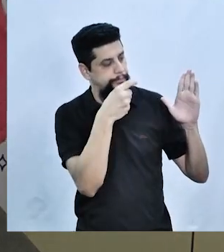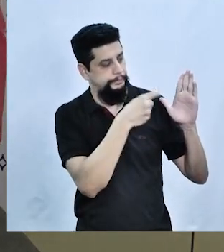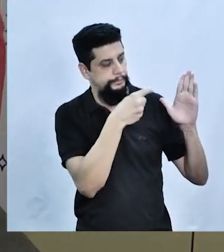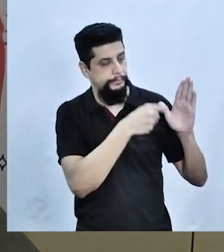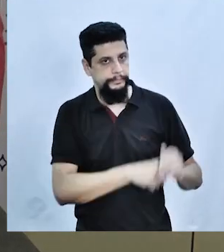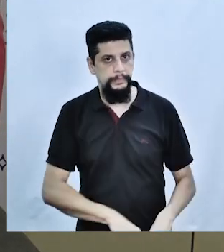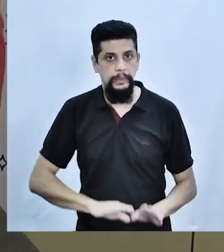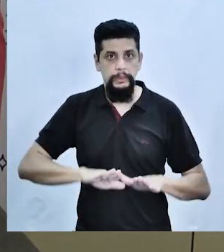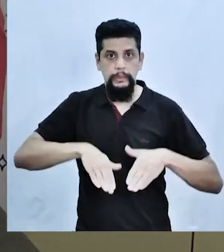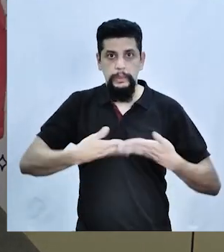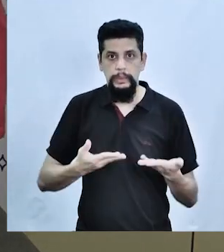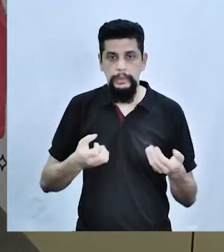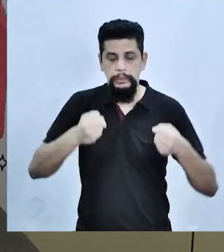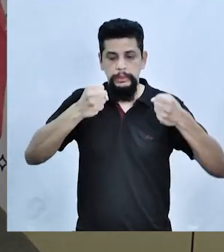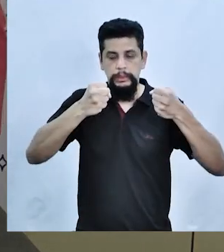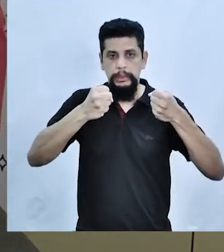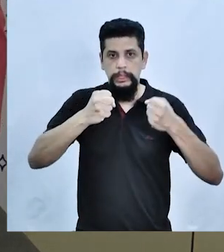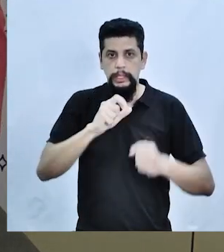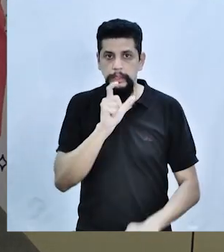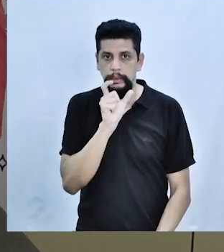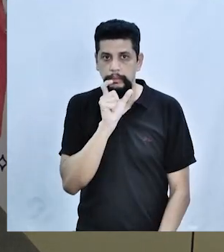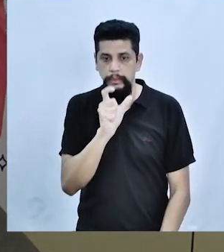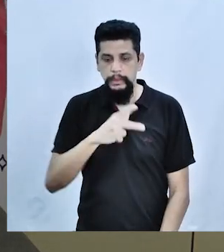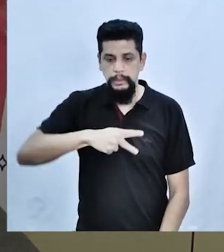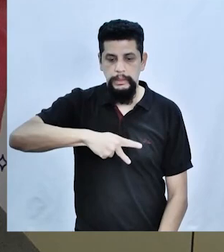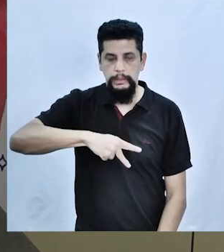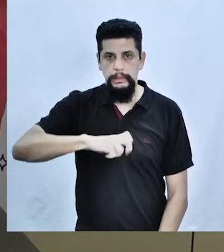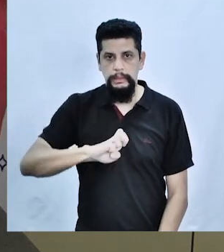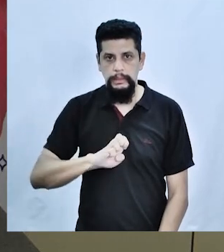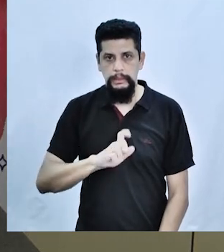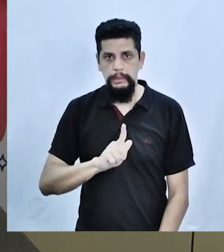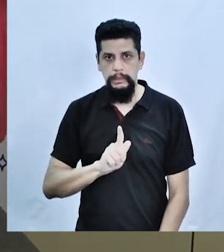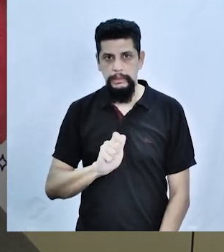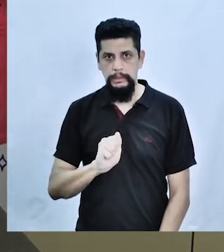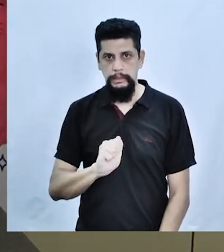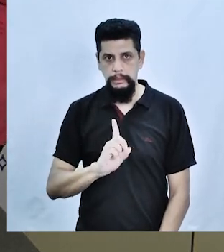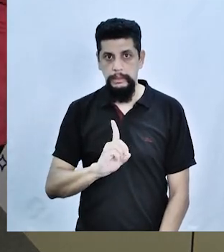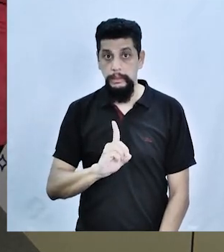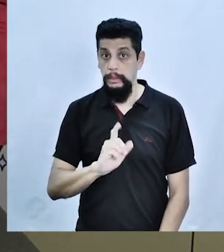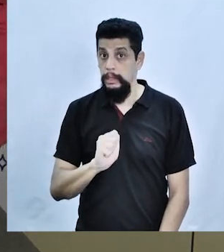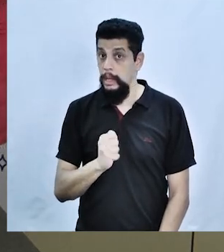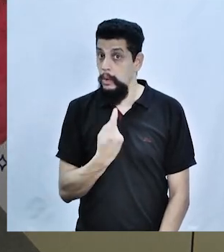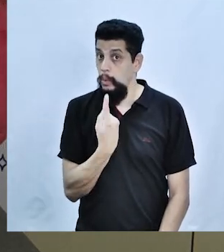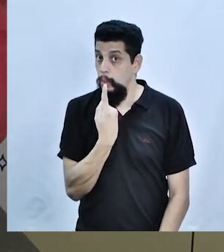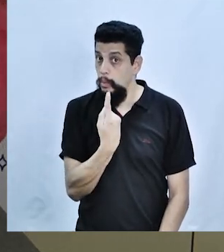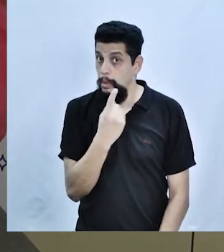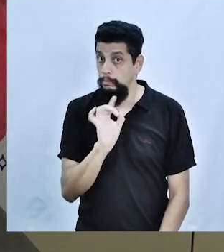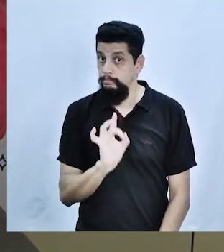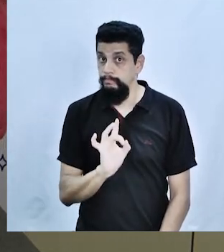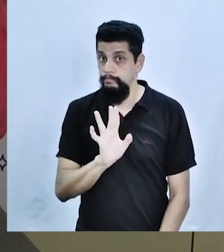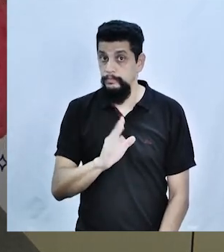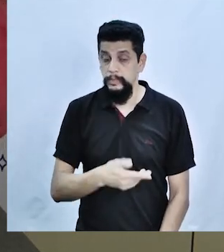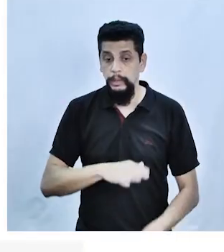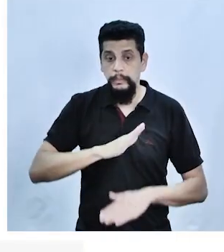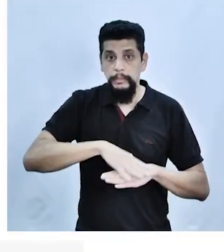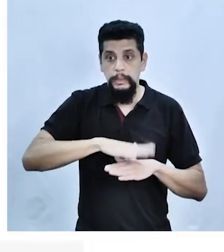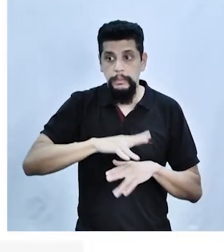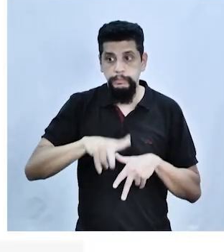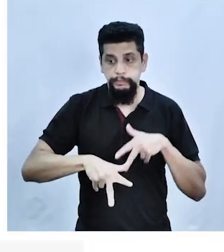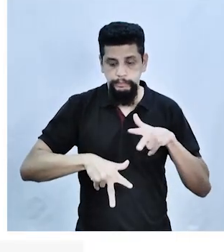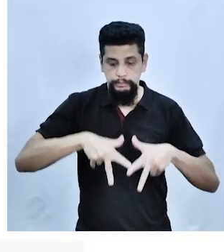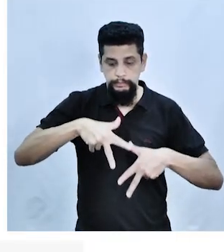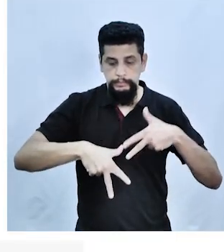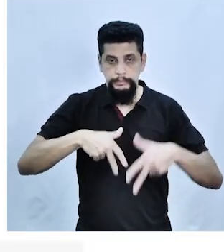tela. Quando a gente fala pegada, estamos falando de uma só.